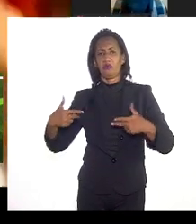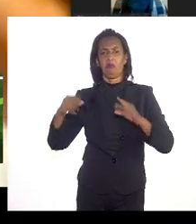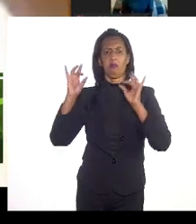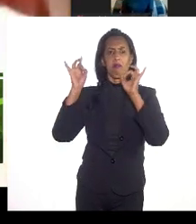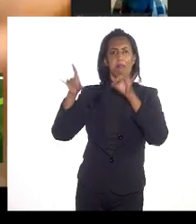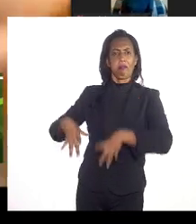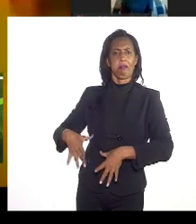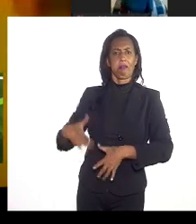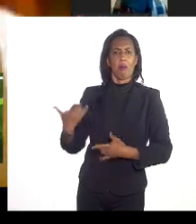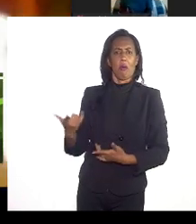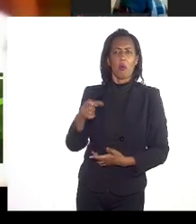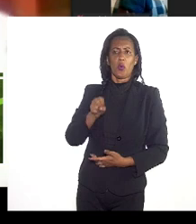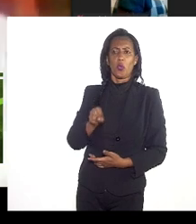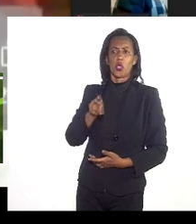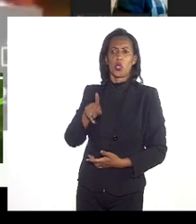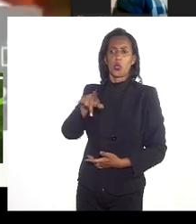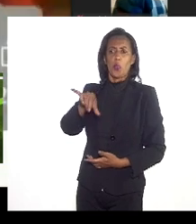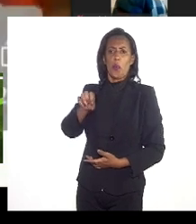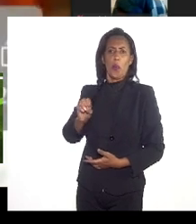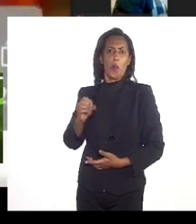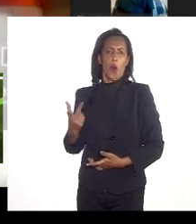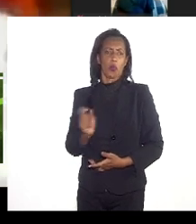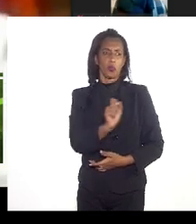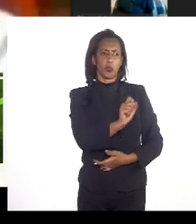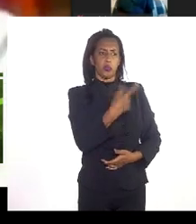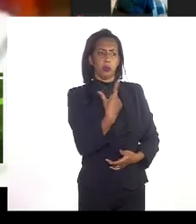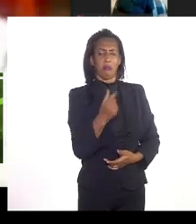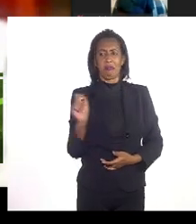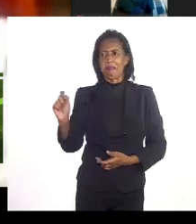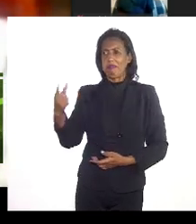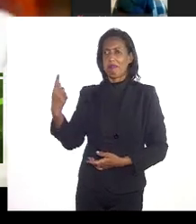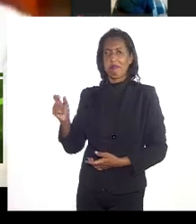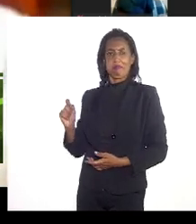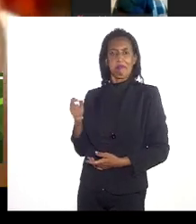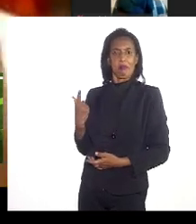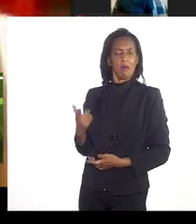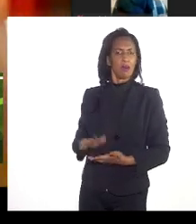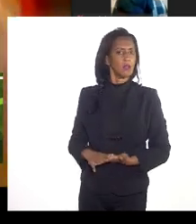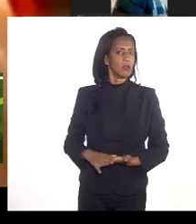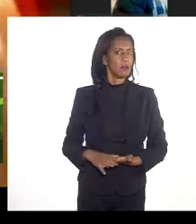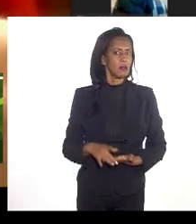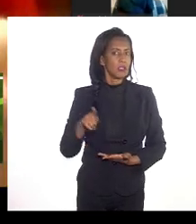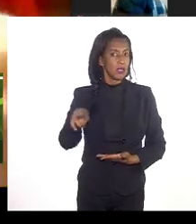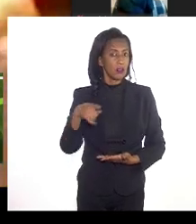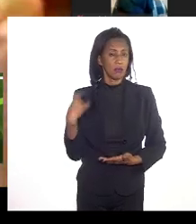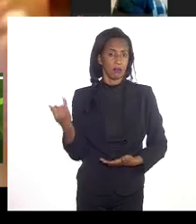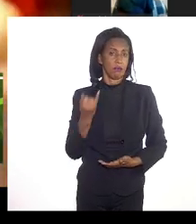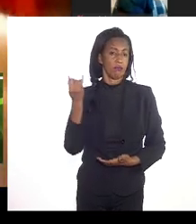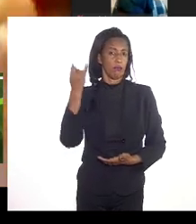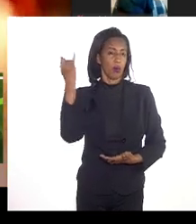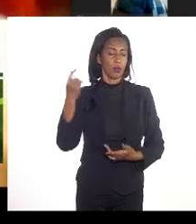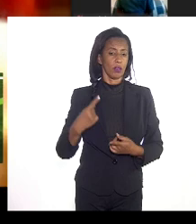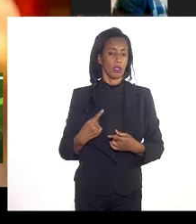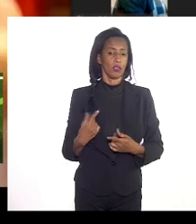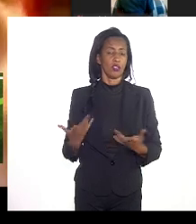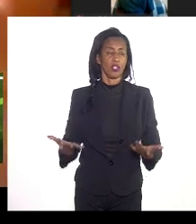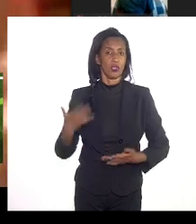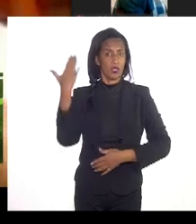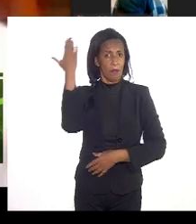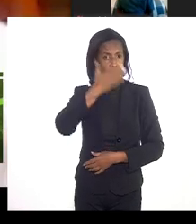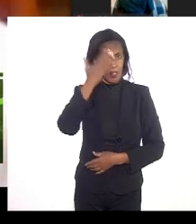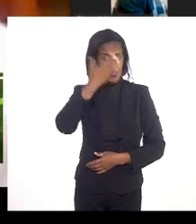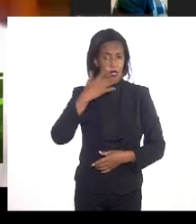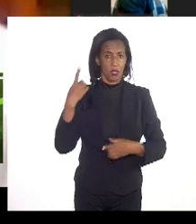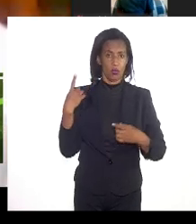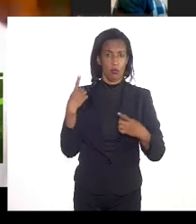como supostos ribeirinhos, supostos índios, supostos pescadores. Isso é fundamental que esteja presente num